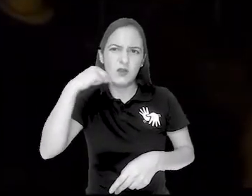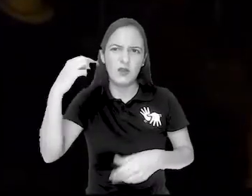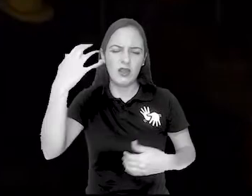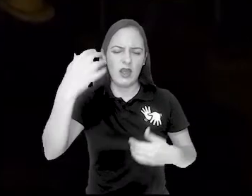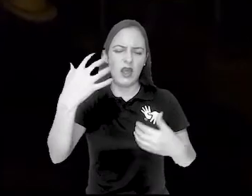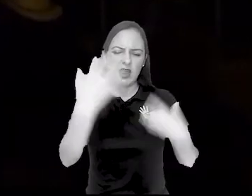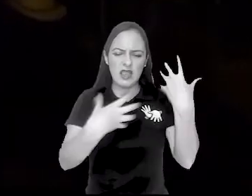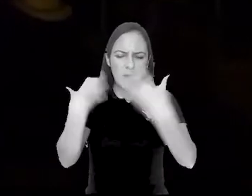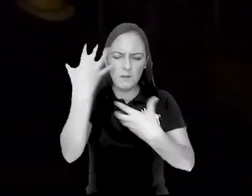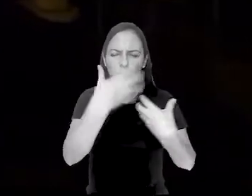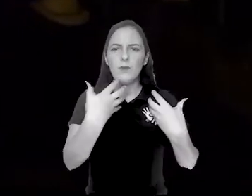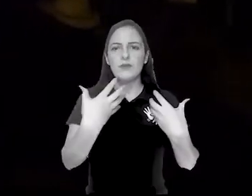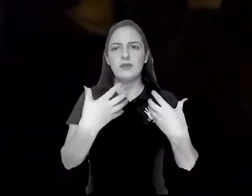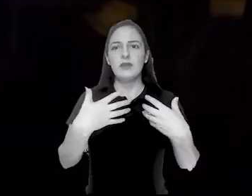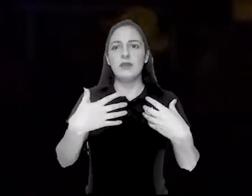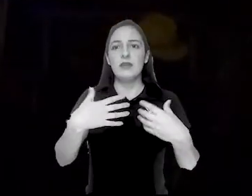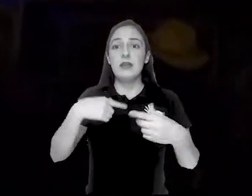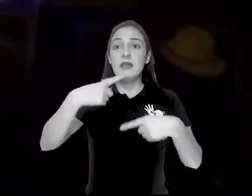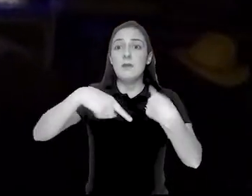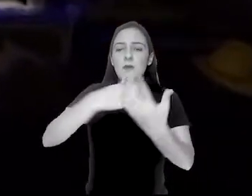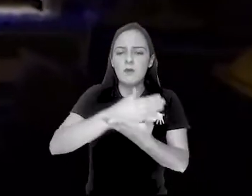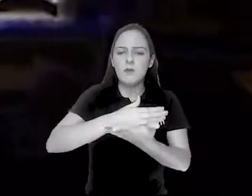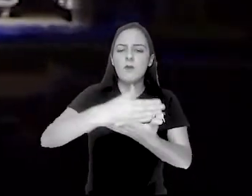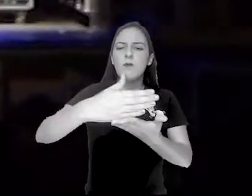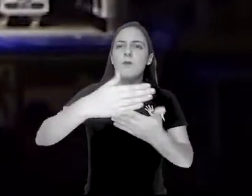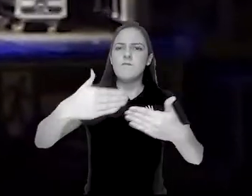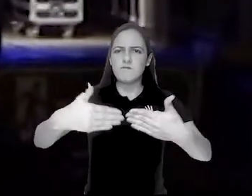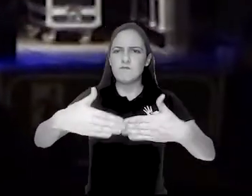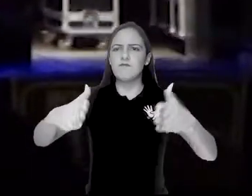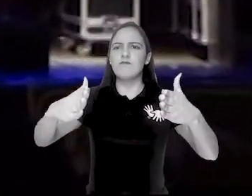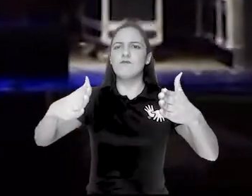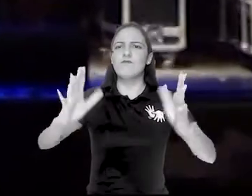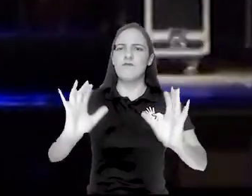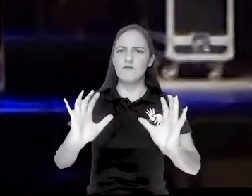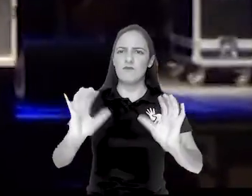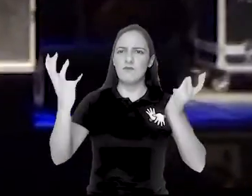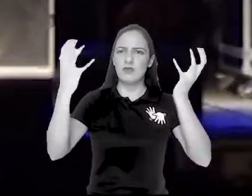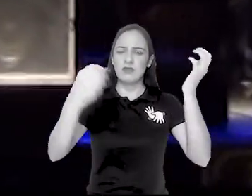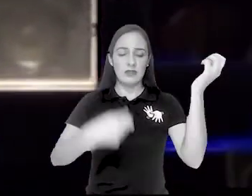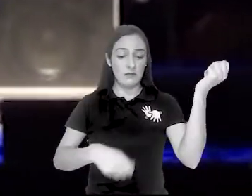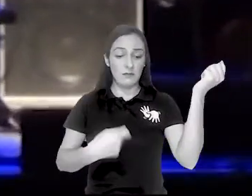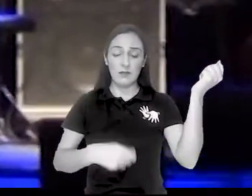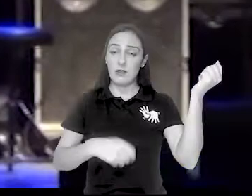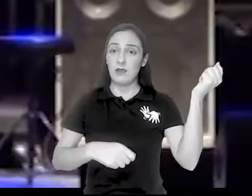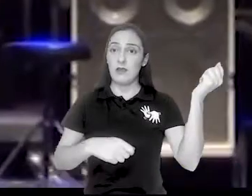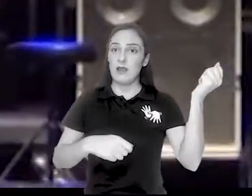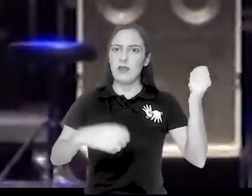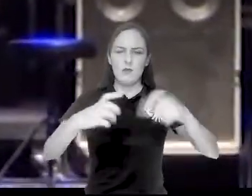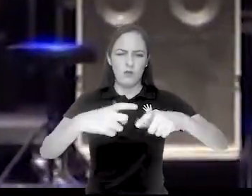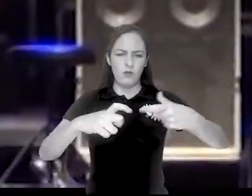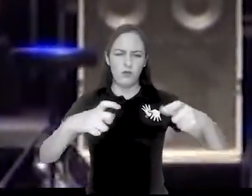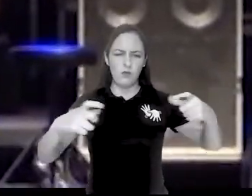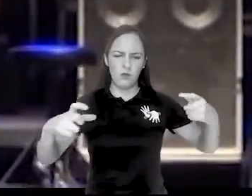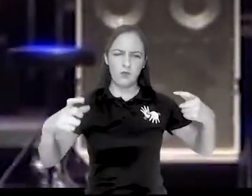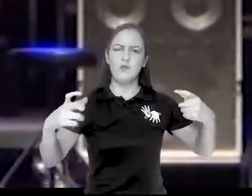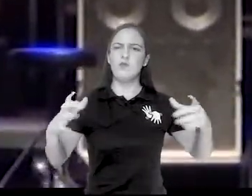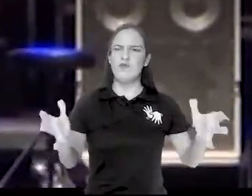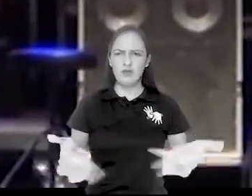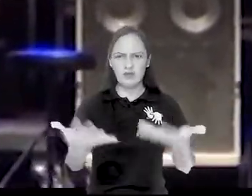de viola, acabou isso. A viola se incentivou, a música caipira cresceu na nossa região.